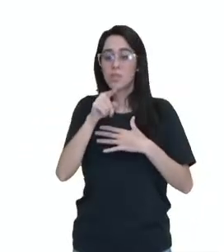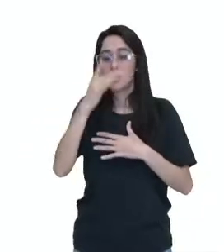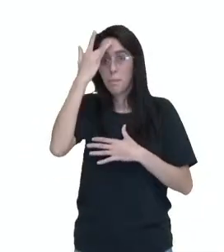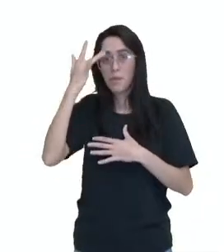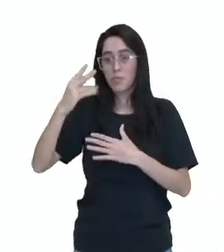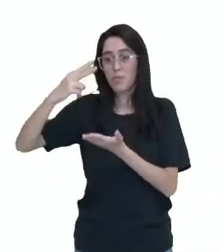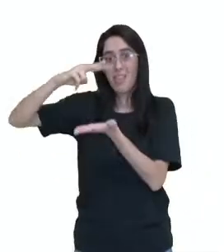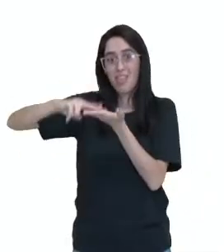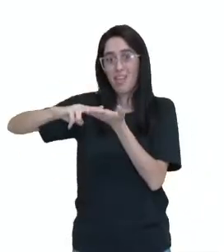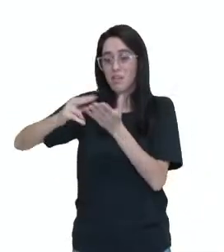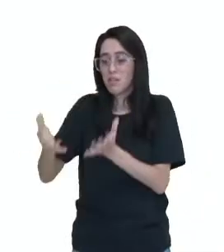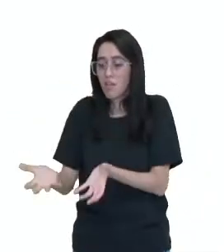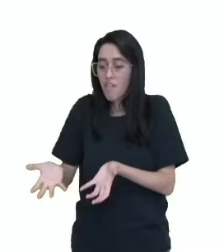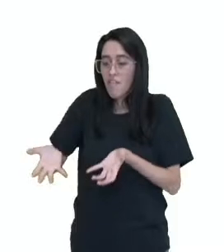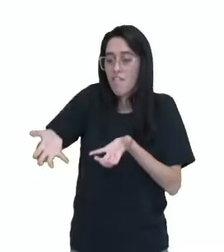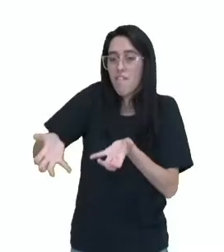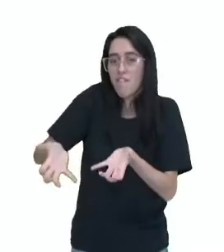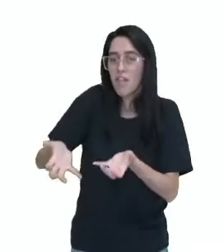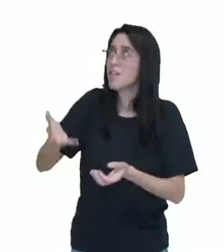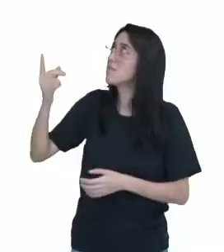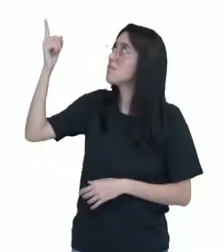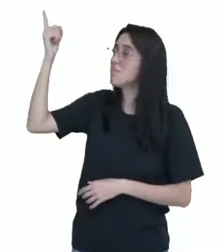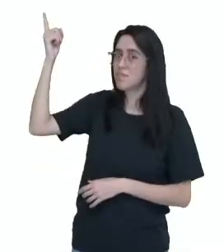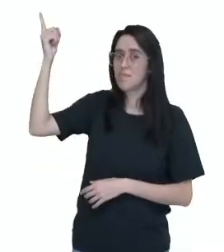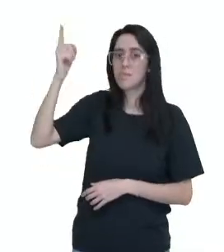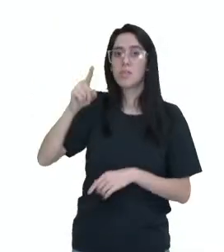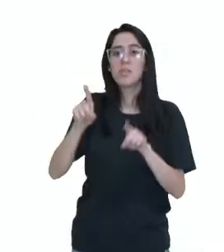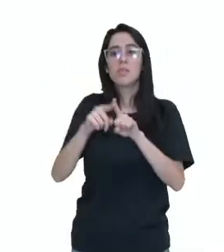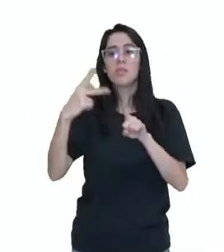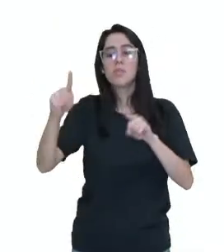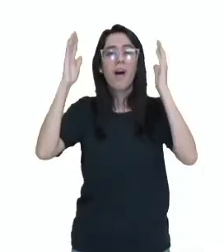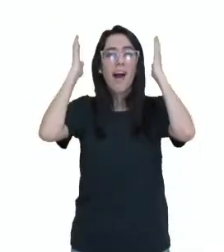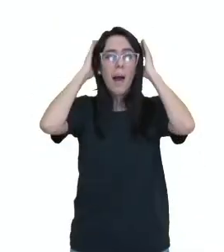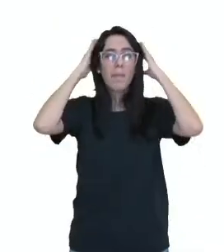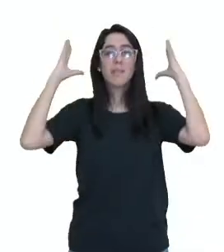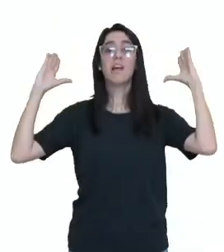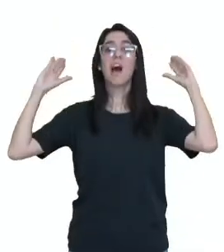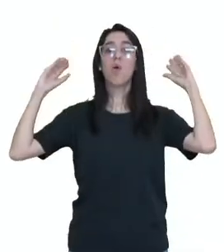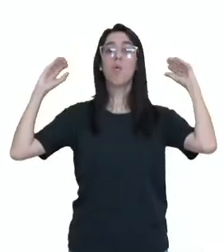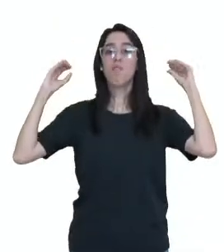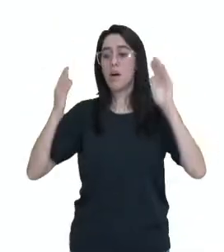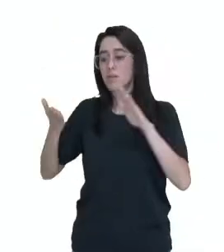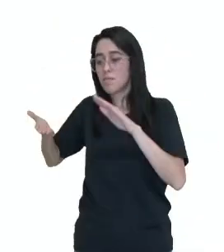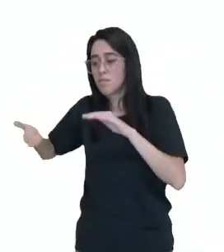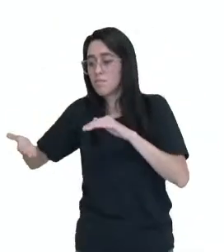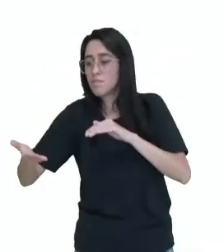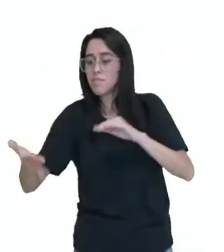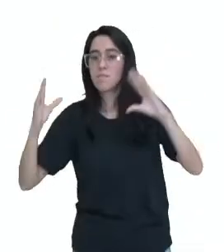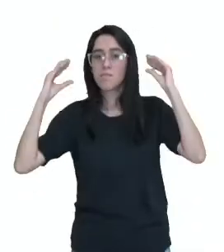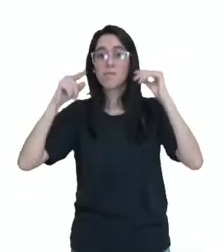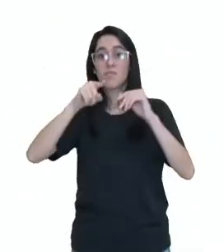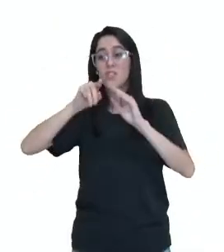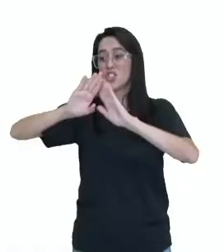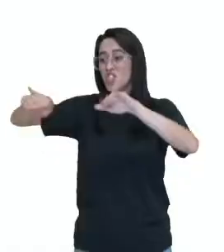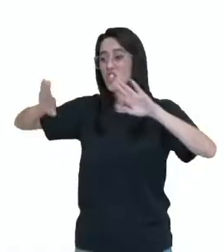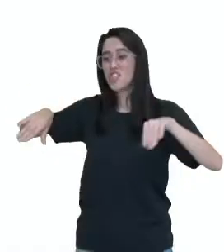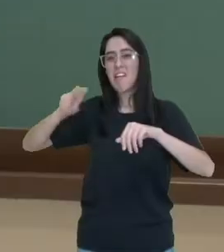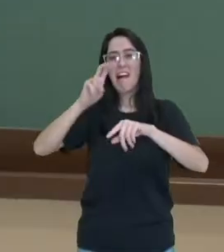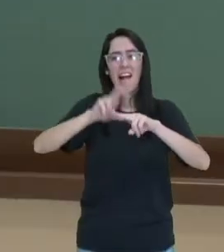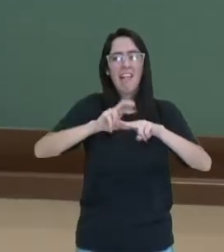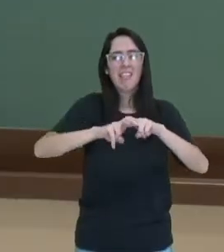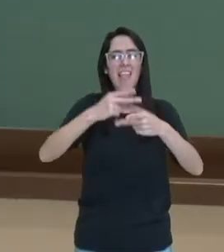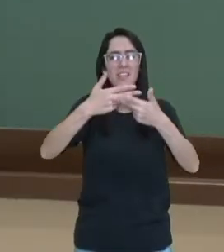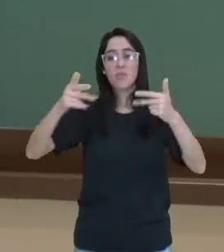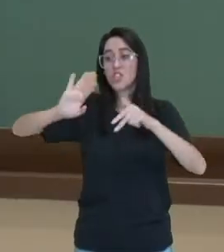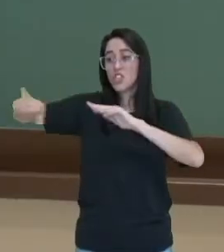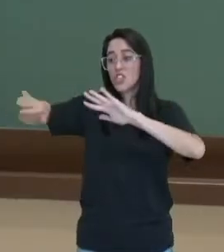a cabeça dela ou nas pernas ou num travesseiro, retira os móveis que estão perto, porque ela vai se